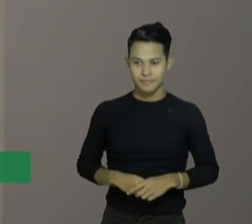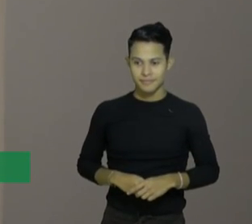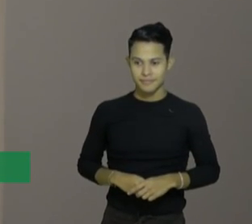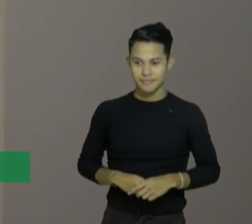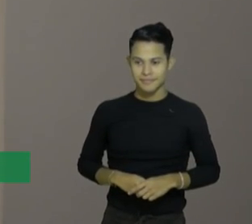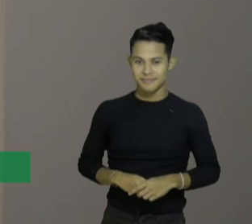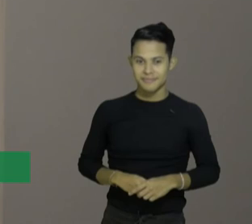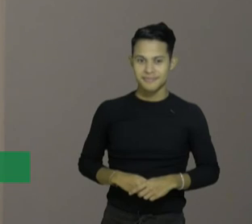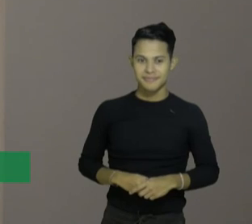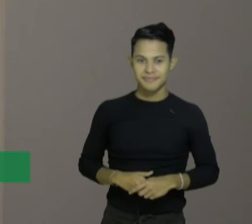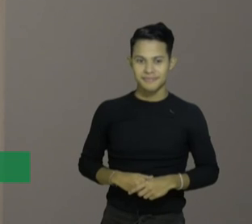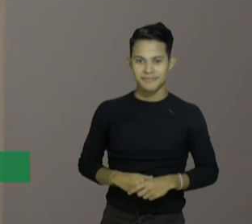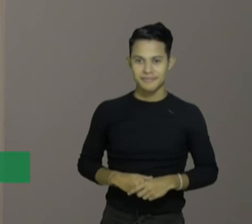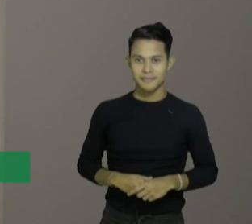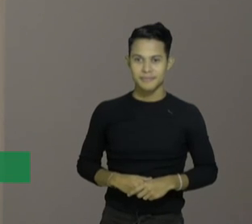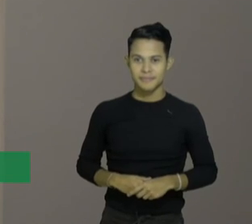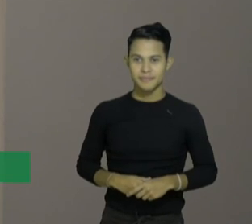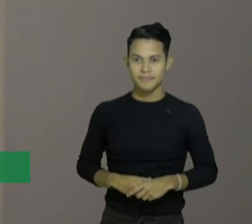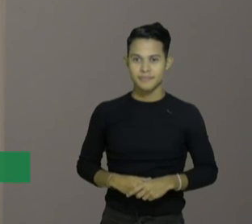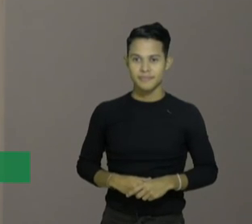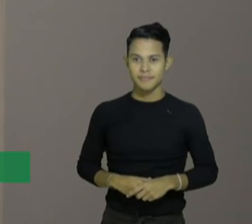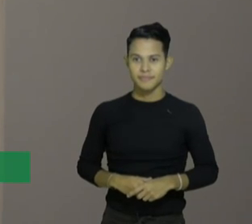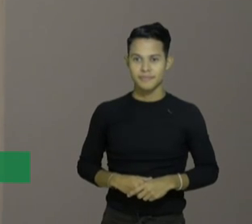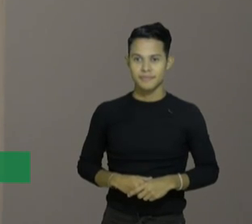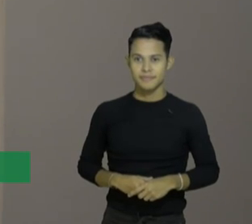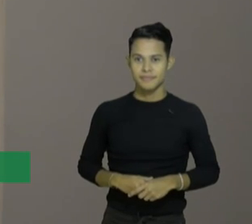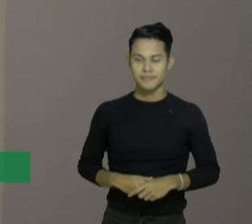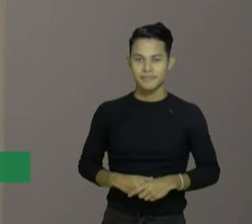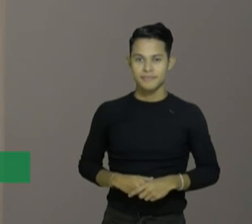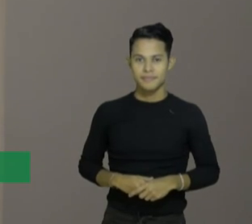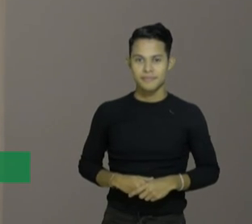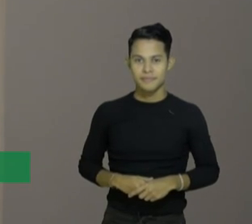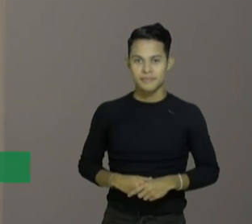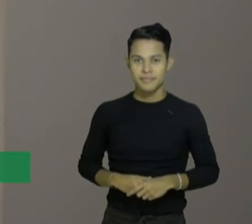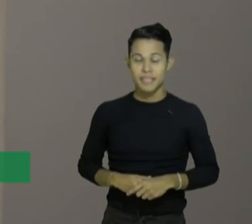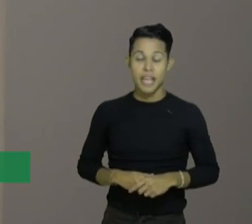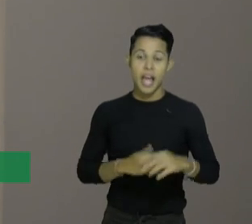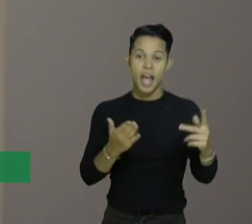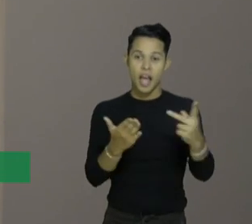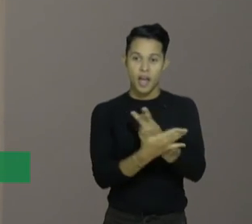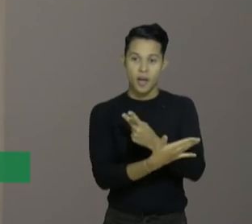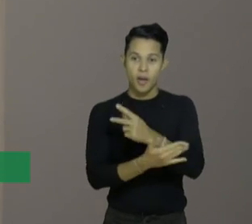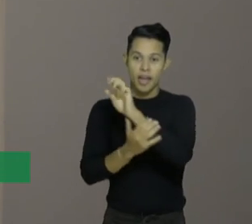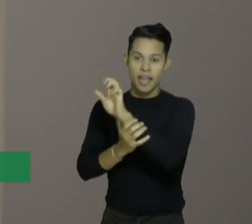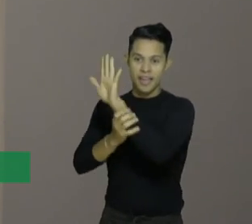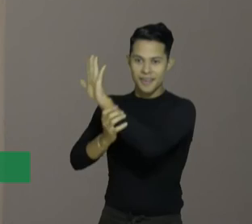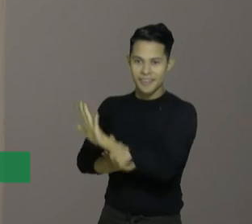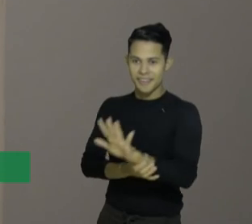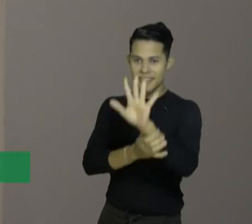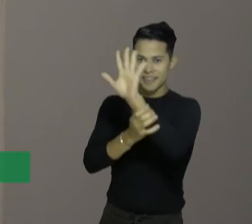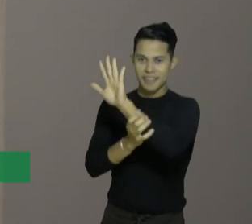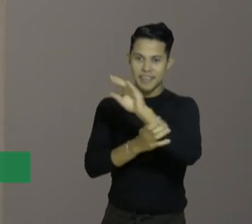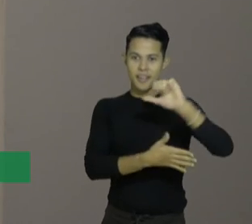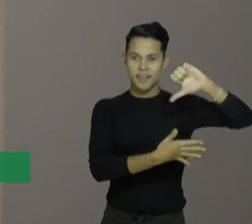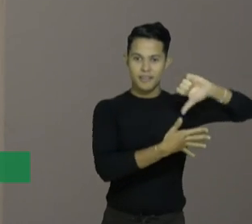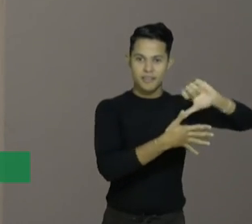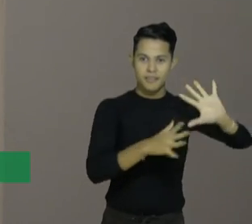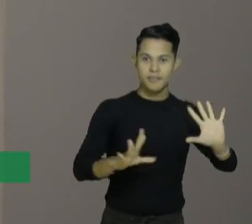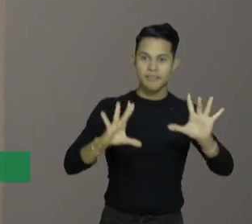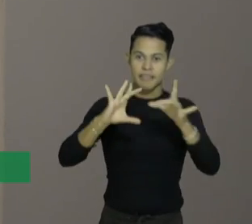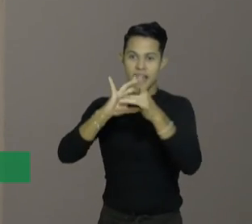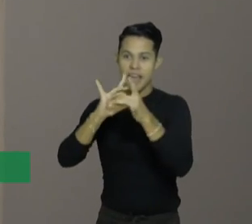de negociação que acontece né com a união europeia e com o mercul é algo